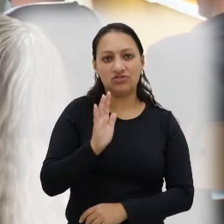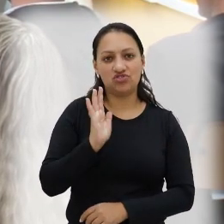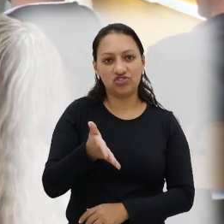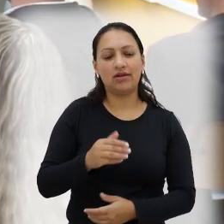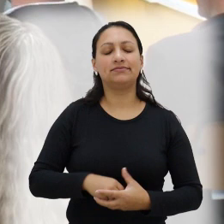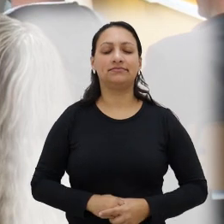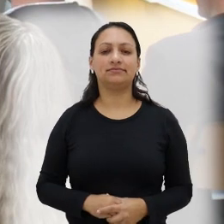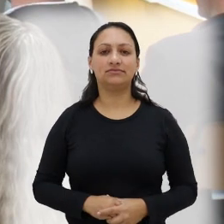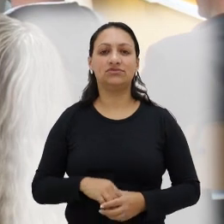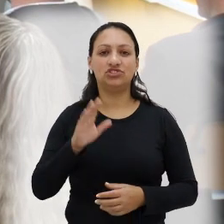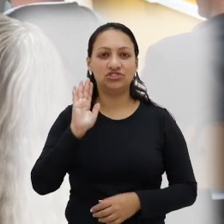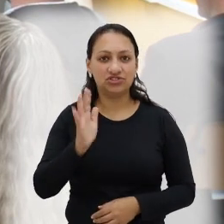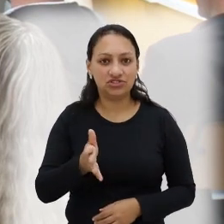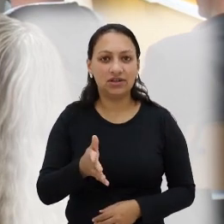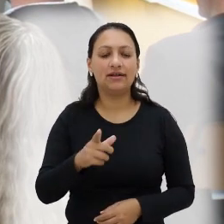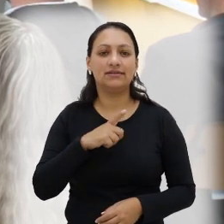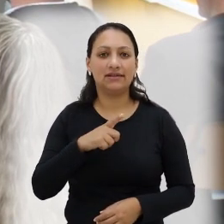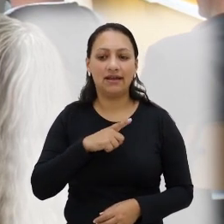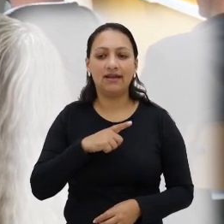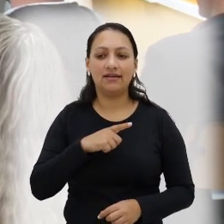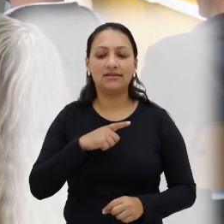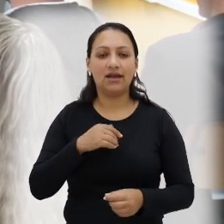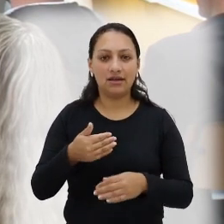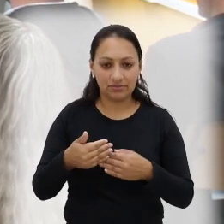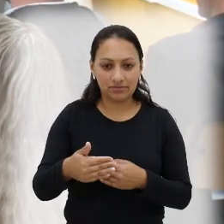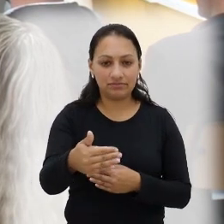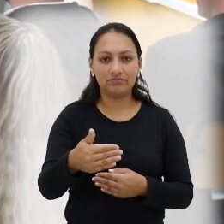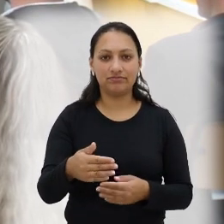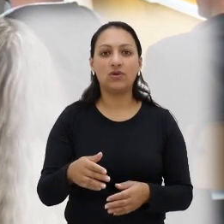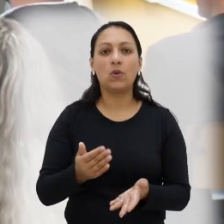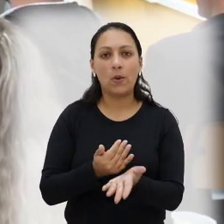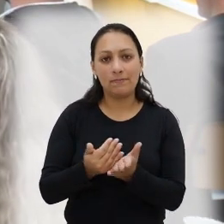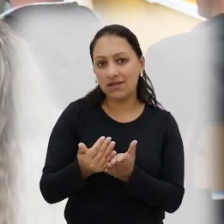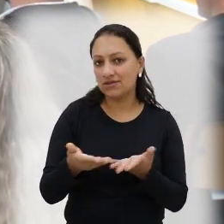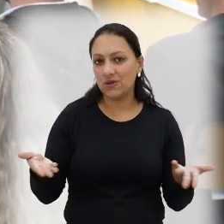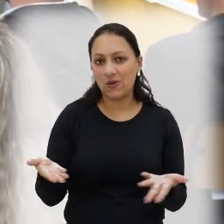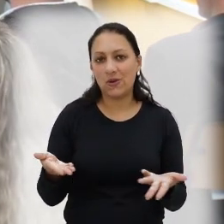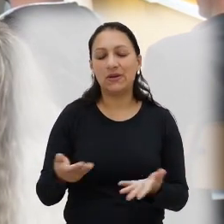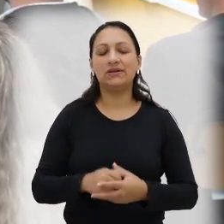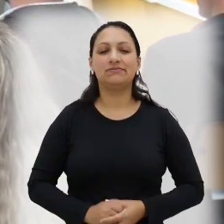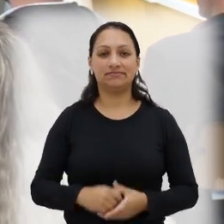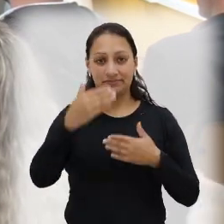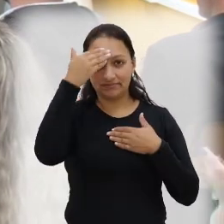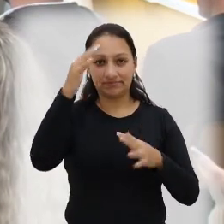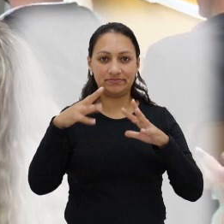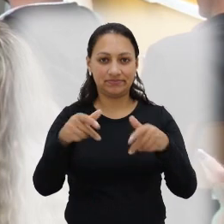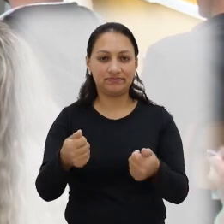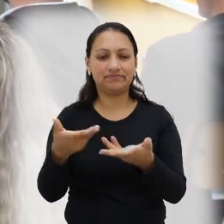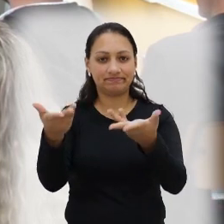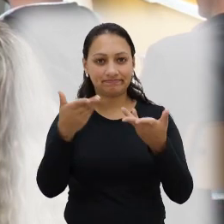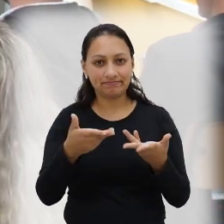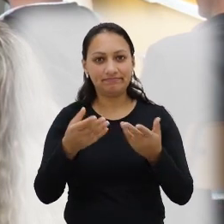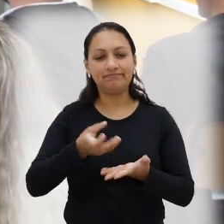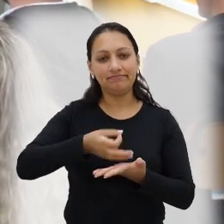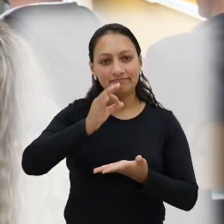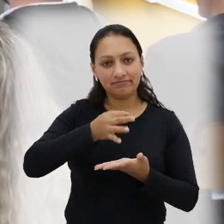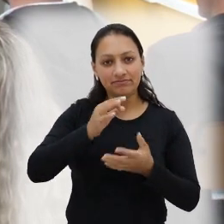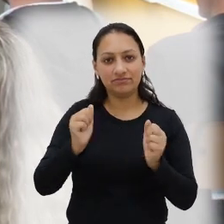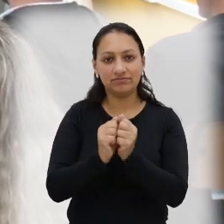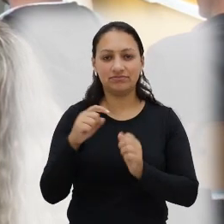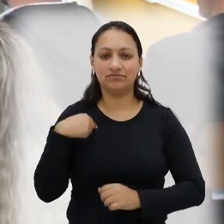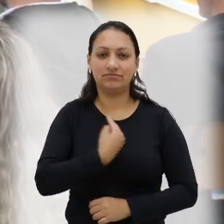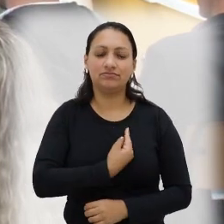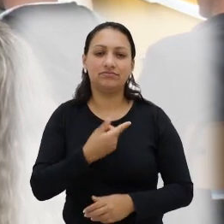já está valendo. Está valendo a partir de agora. Foi dada a largada. Obrigada a todos. Convido vocês a tomarem um café conosco e